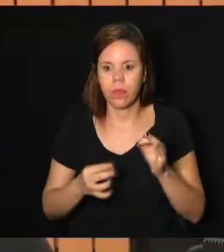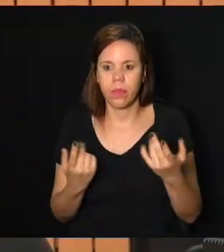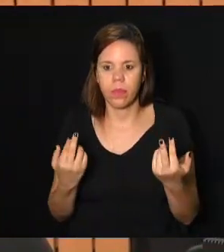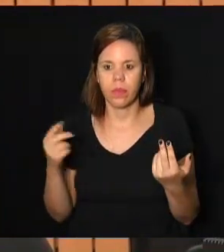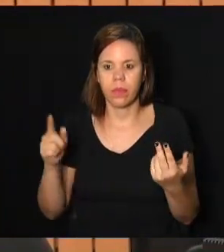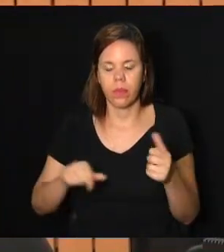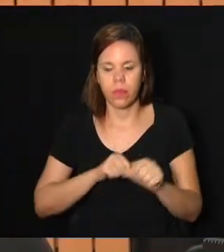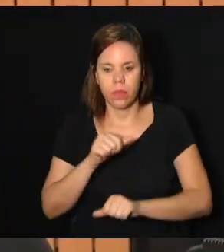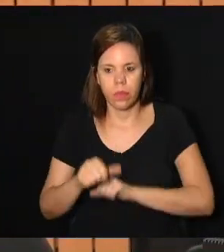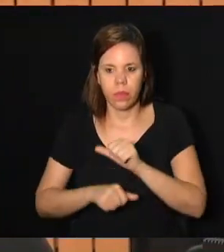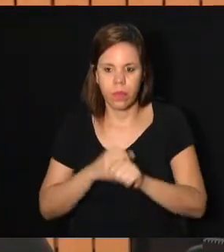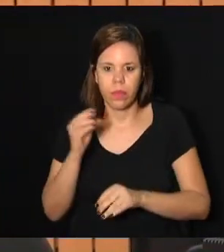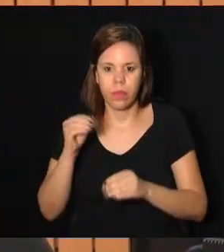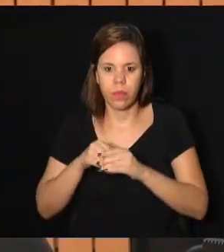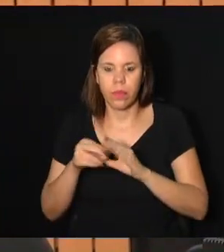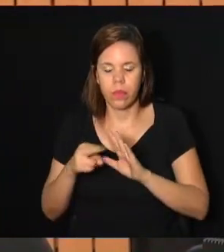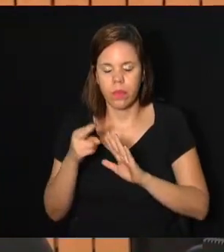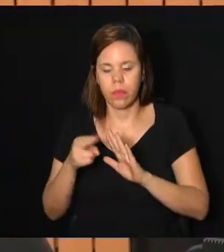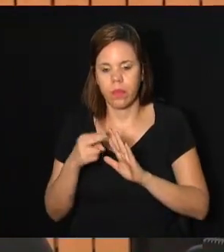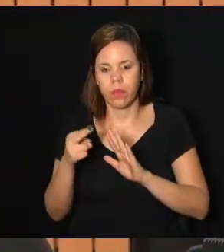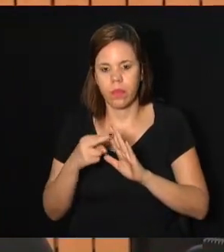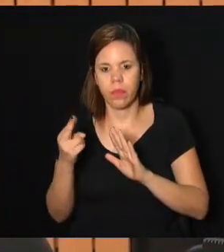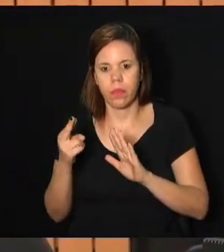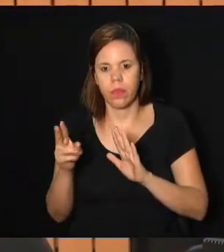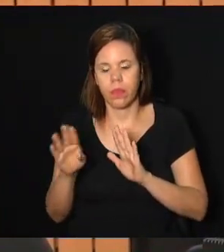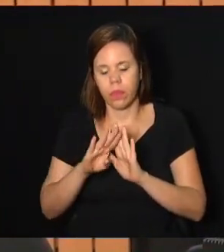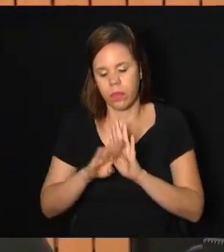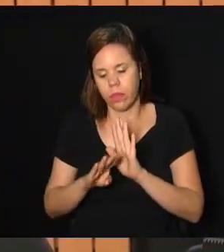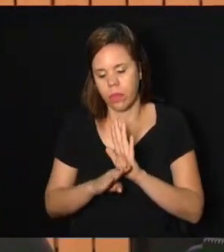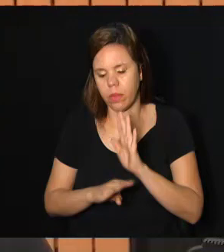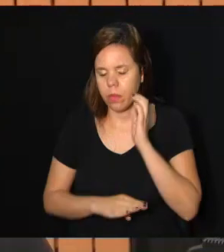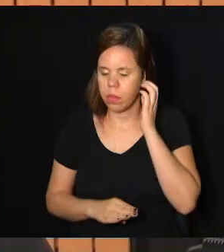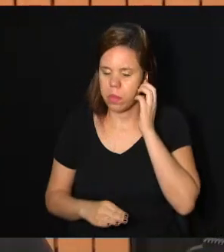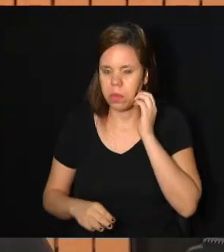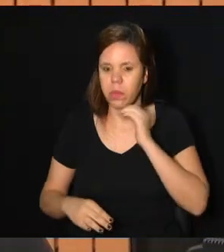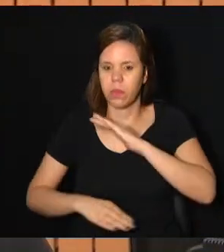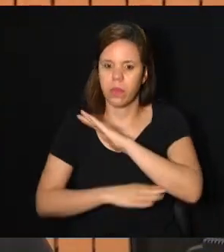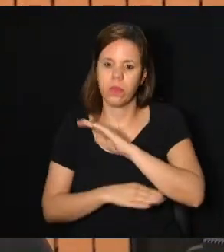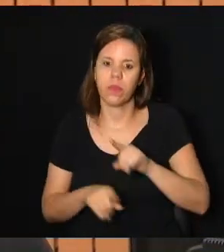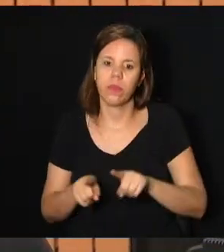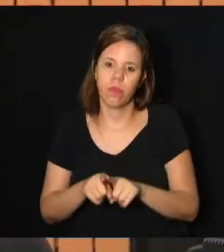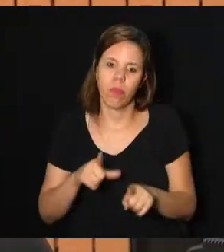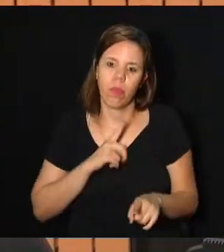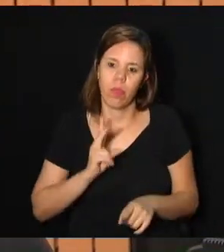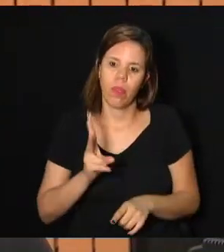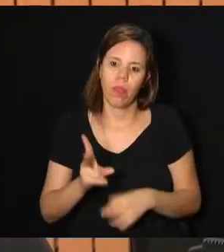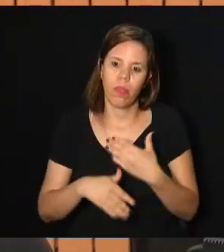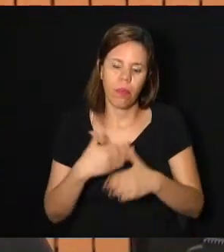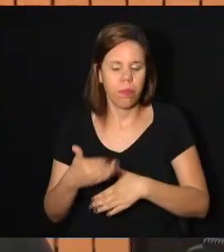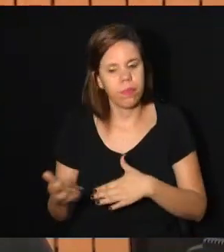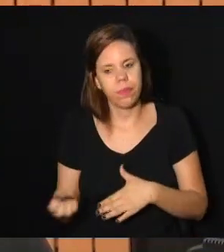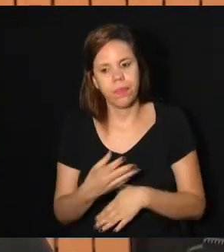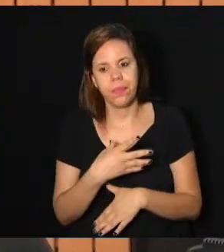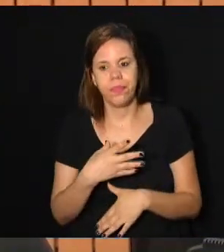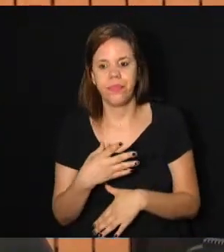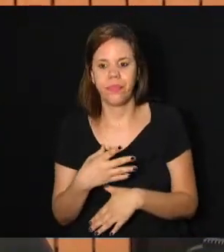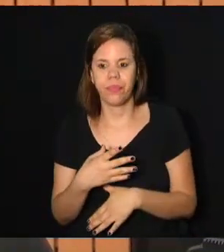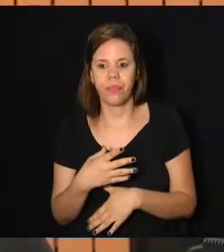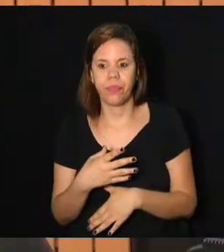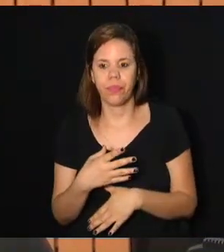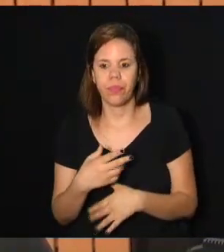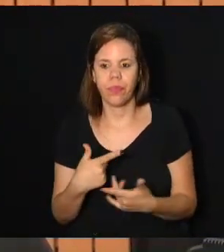de mudança regimental. Acredito que o regimento ele tem que estar sempre sendo atualizado diante